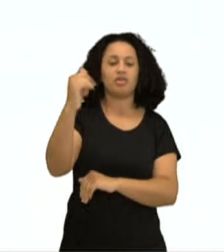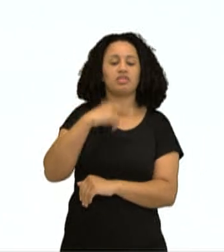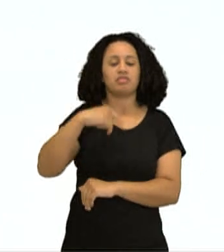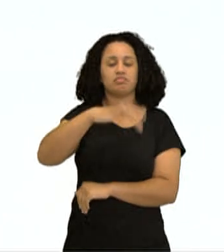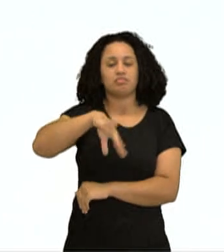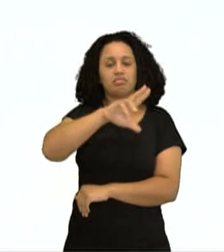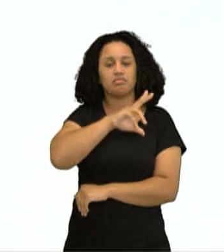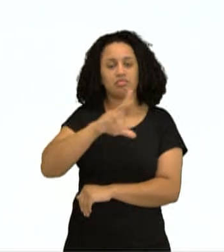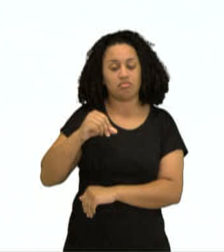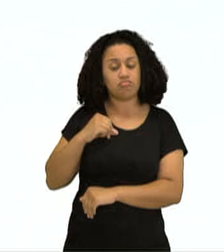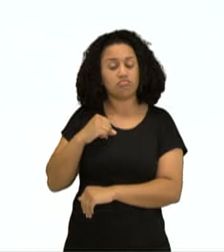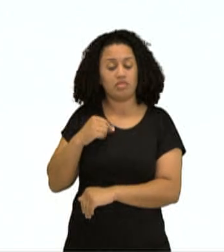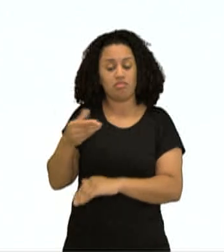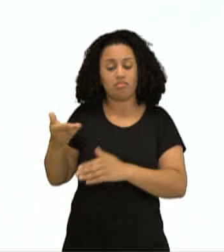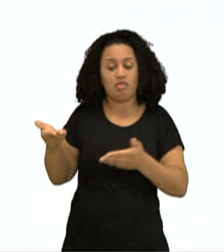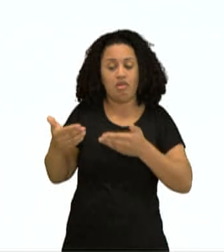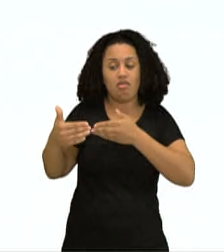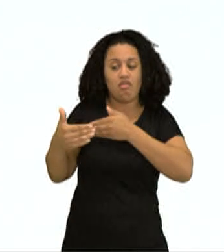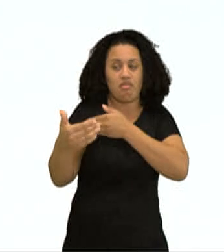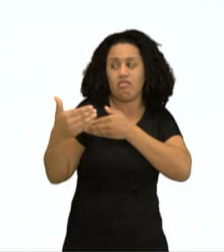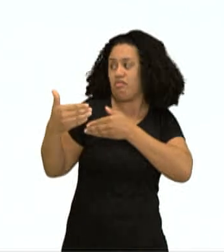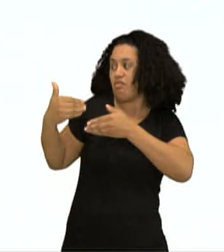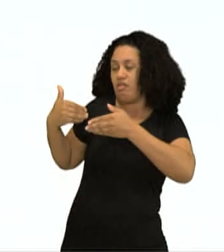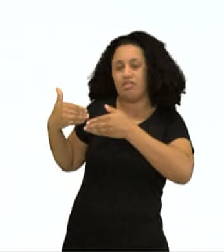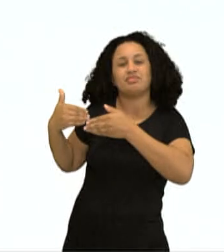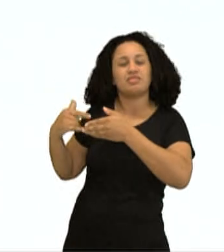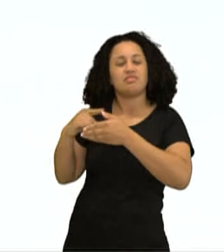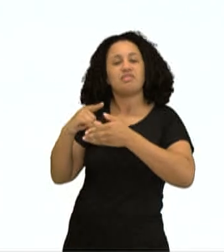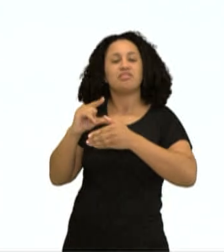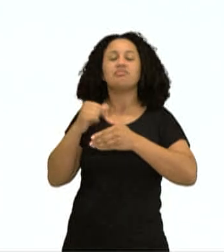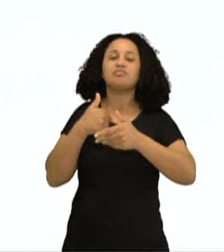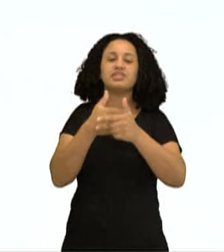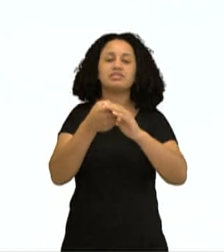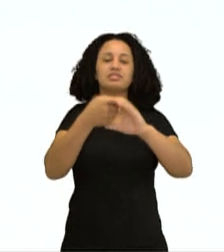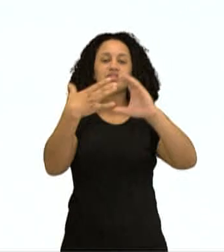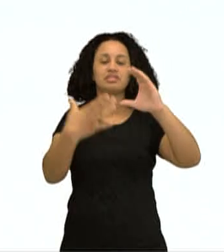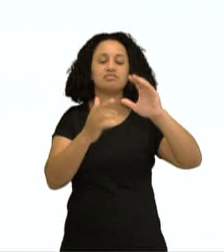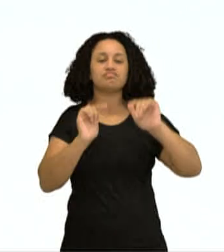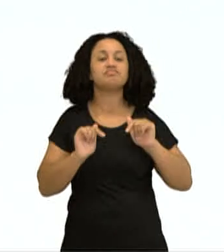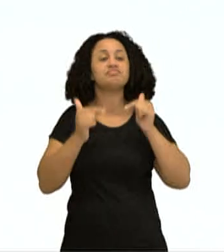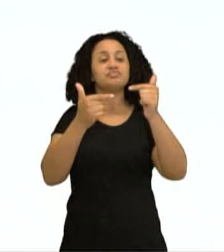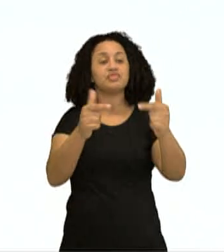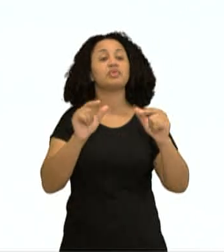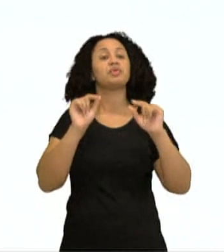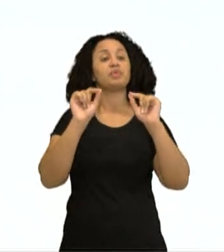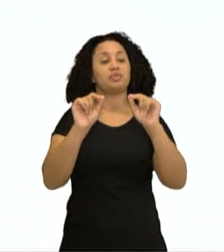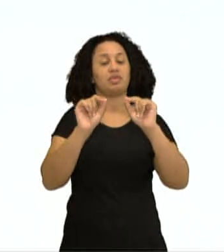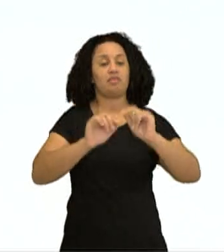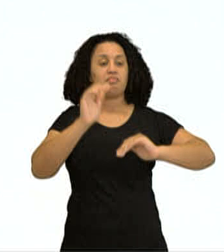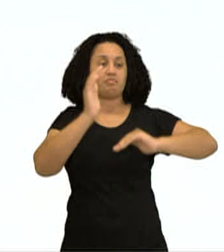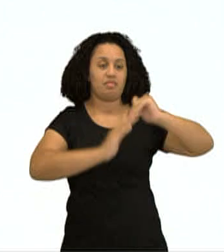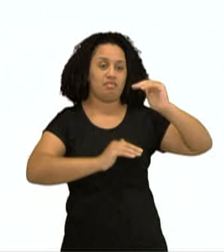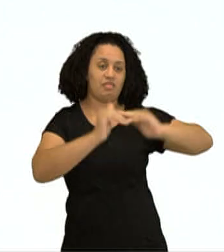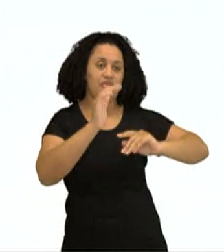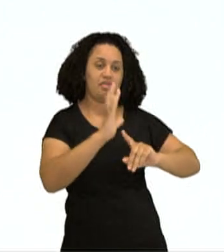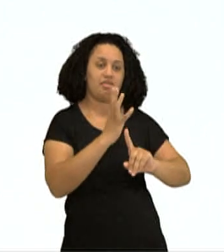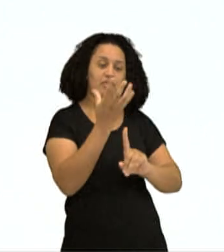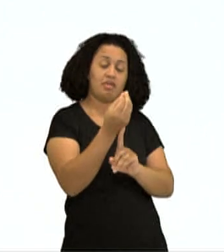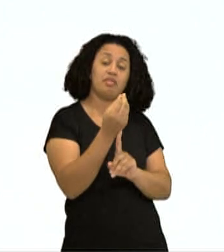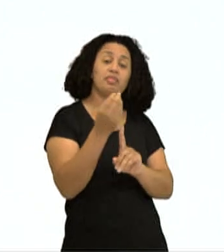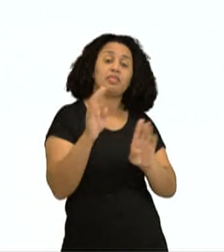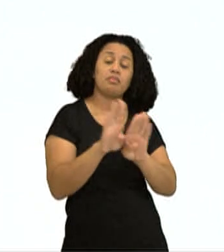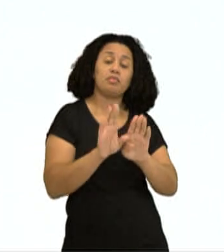pública seja ainda mais recente, similaridades em termos de atitudes em relação a práticas artísticas podem